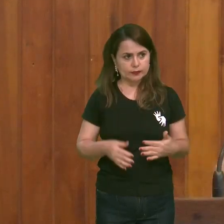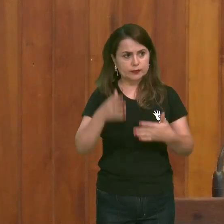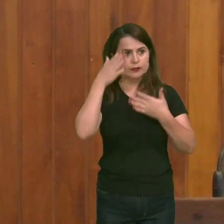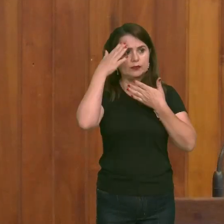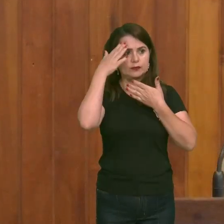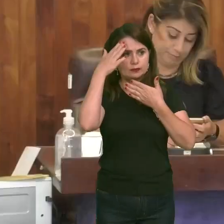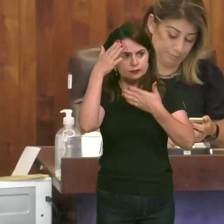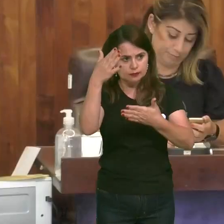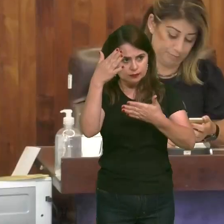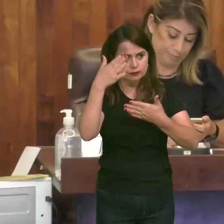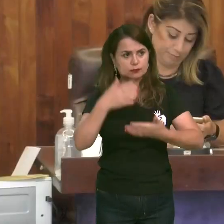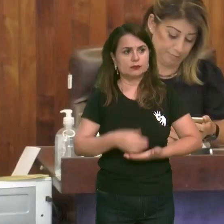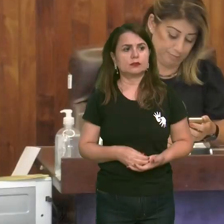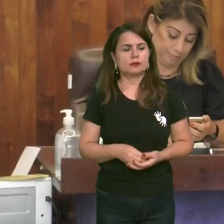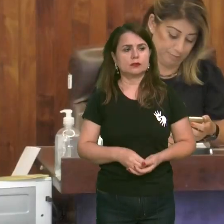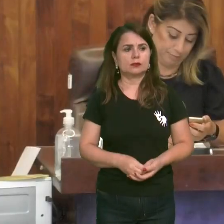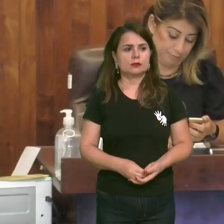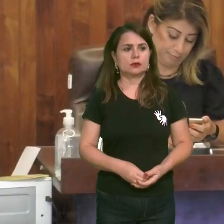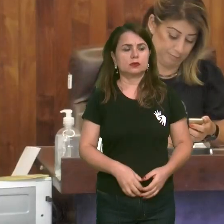Muito obrigado